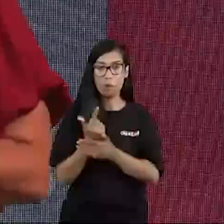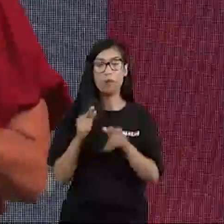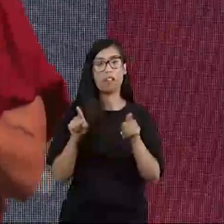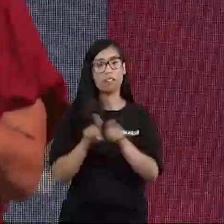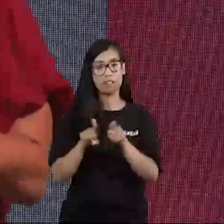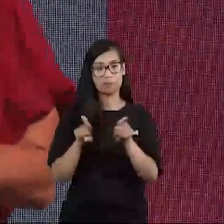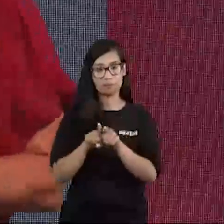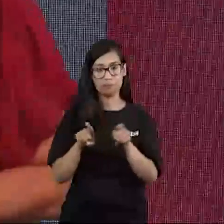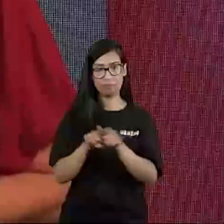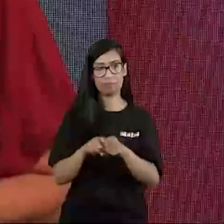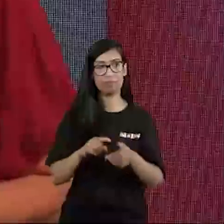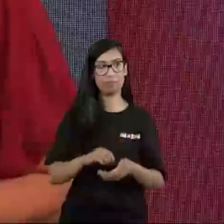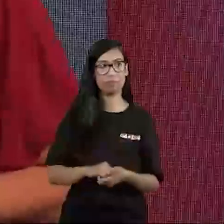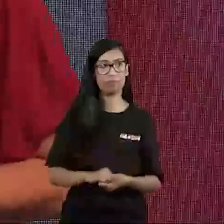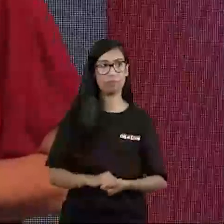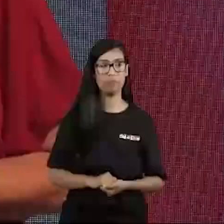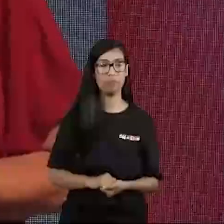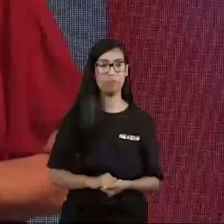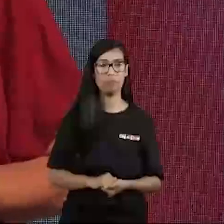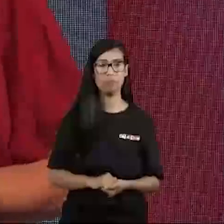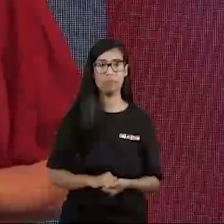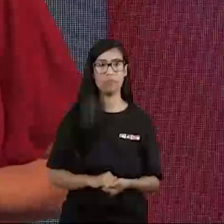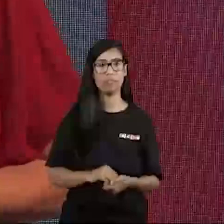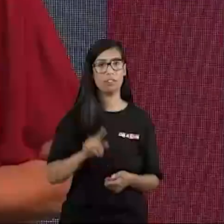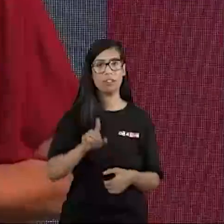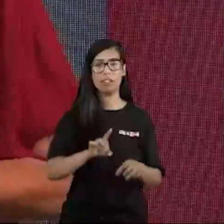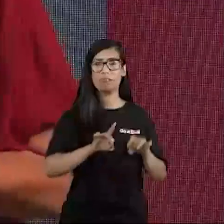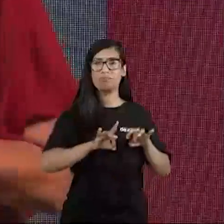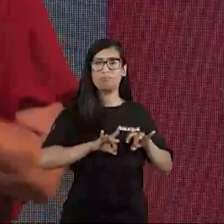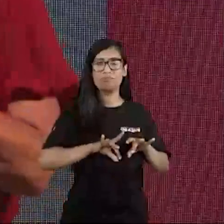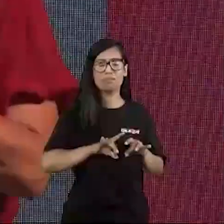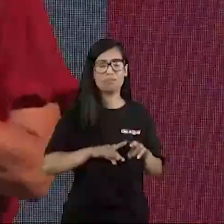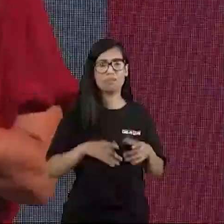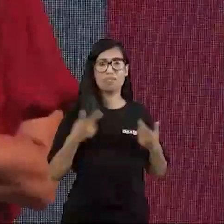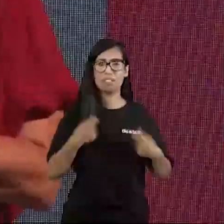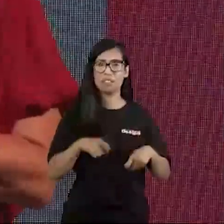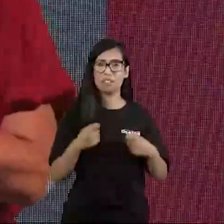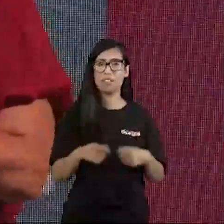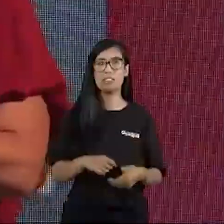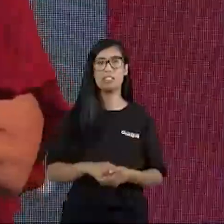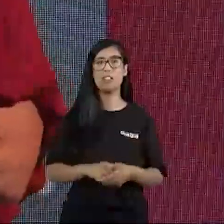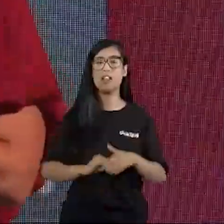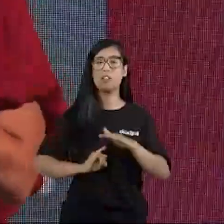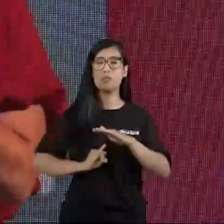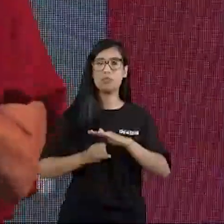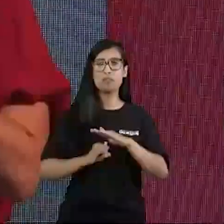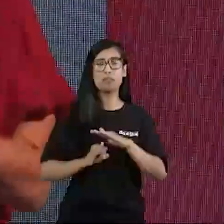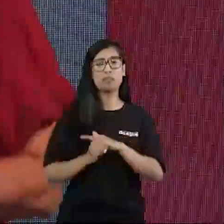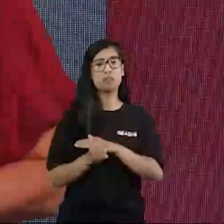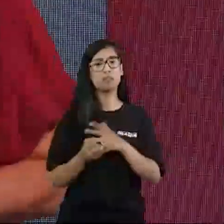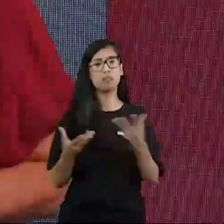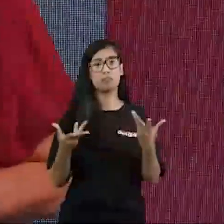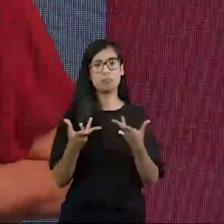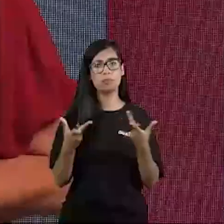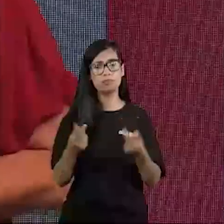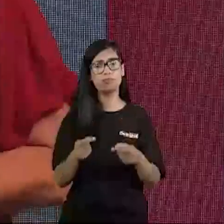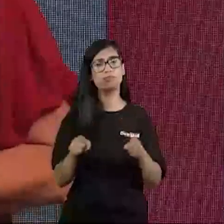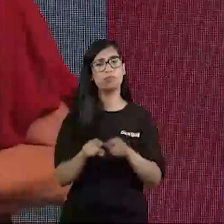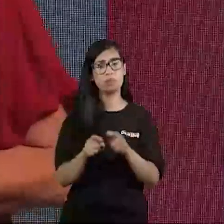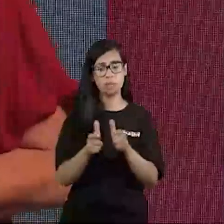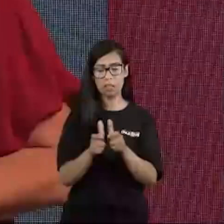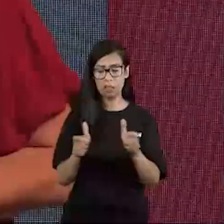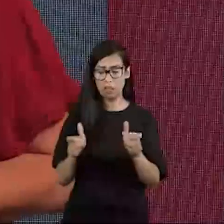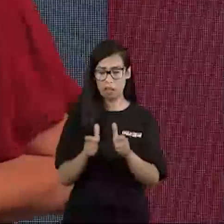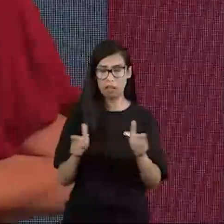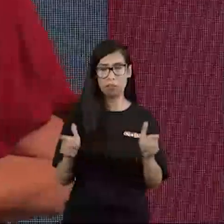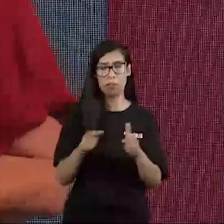corada, envie preferencialmente dentro de suporte para lâminas separadas, corretamente,